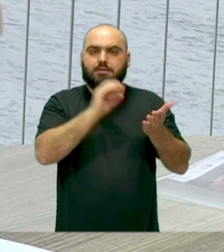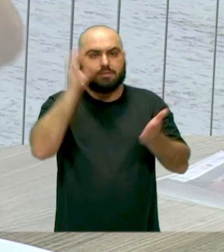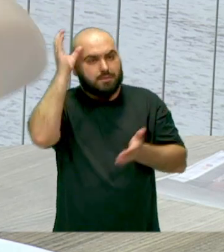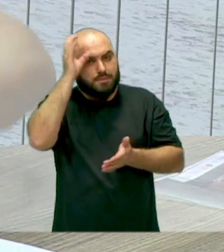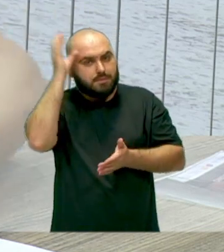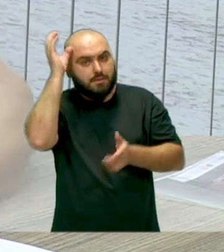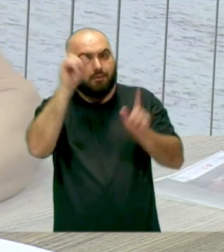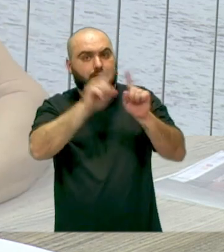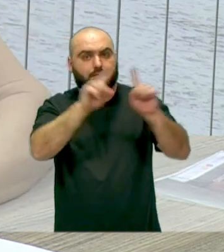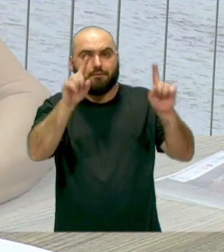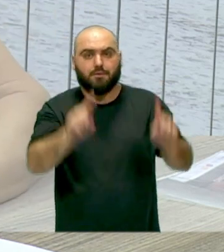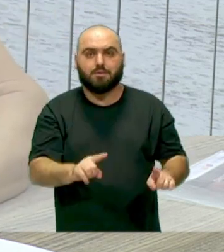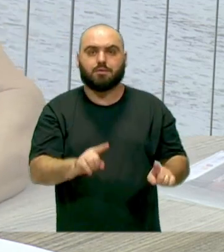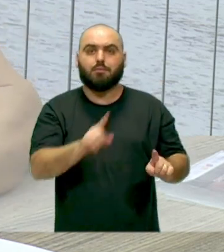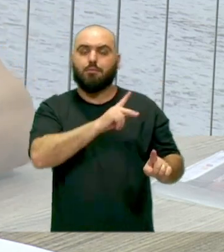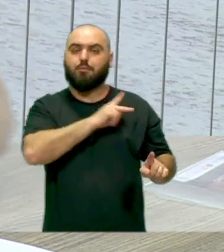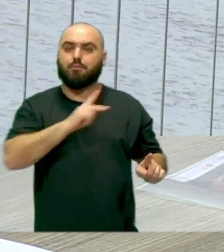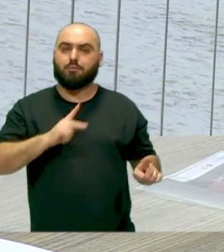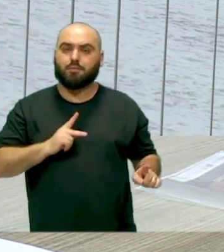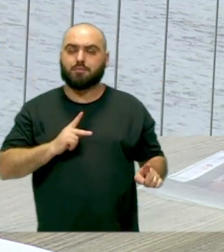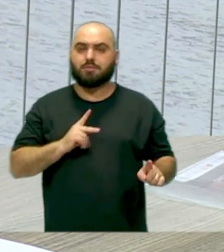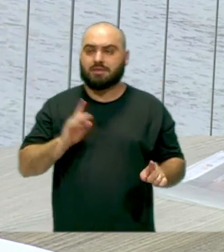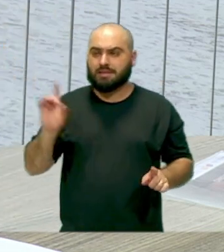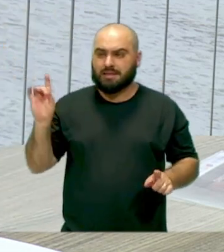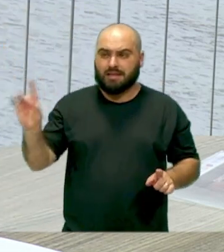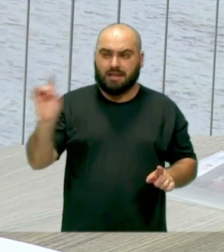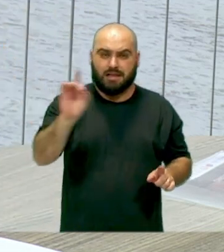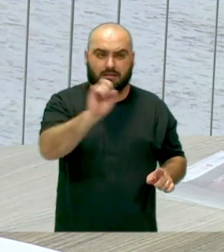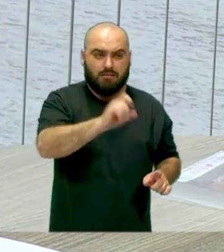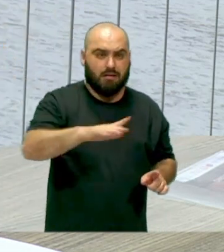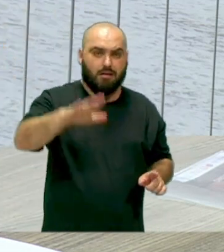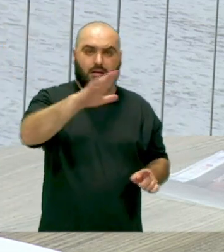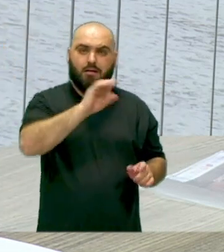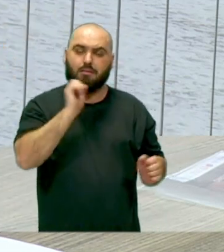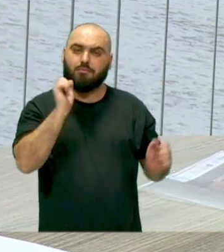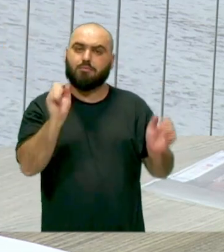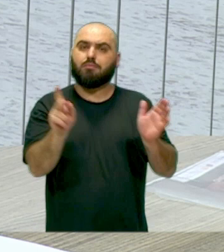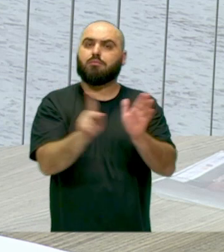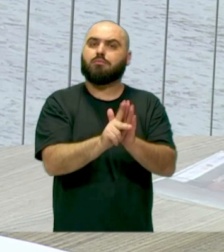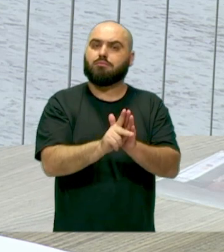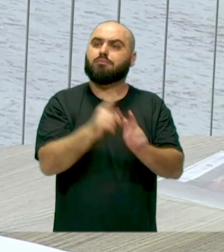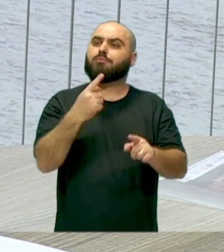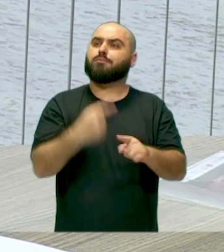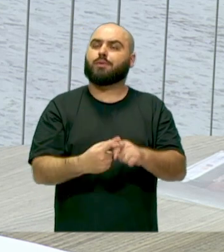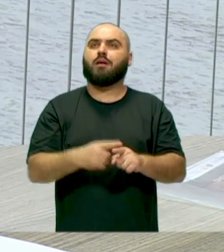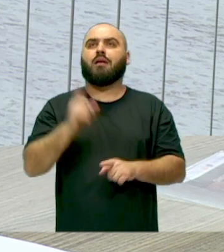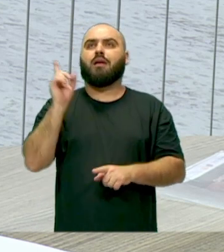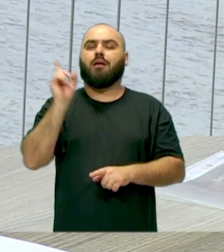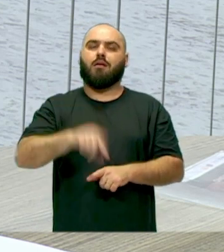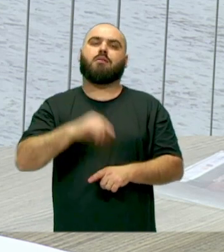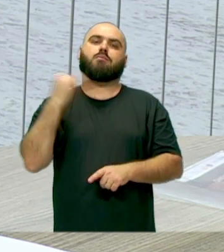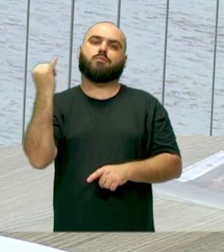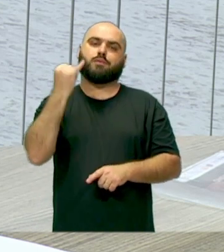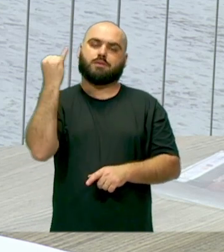os funcionários públicos, cada um na sua área, porque se faz necessário.